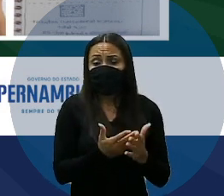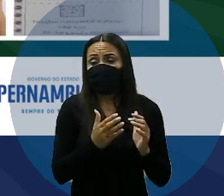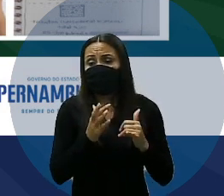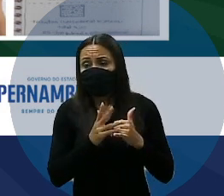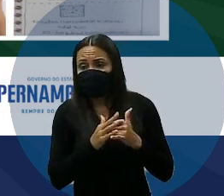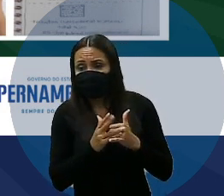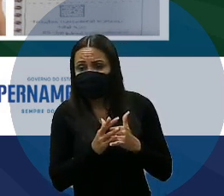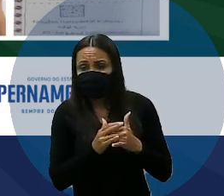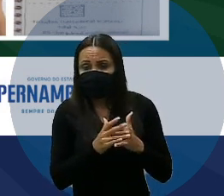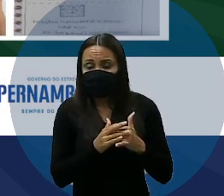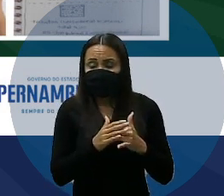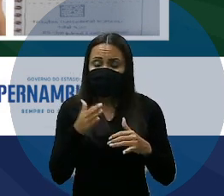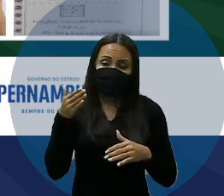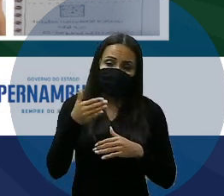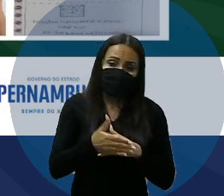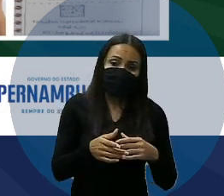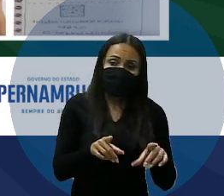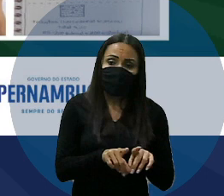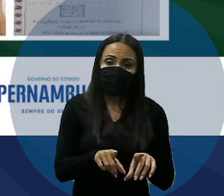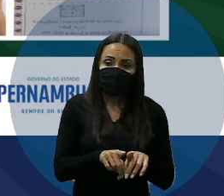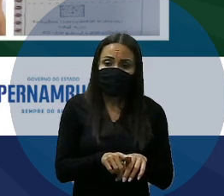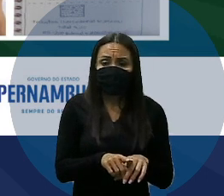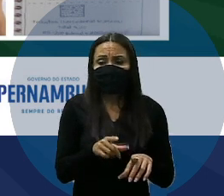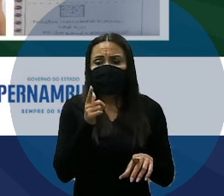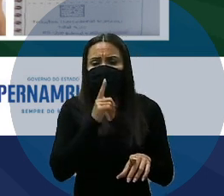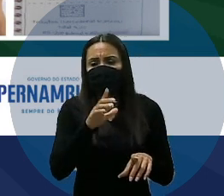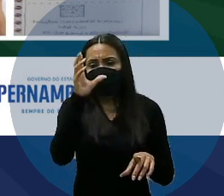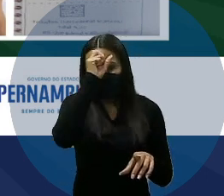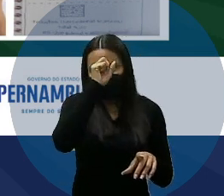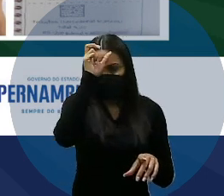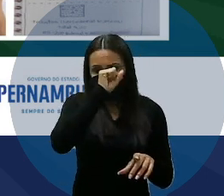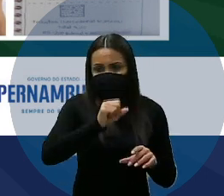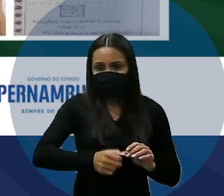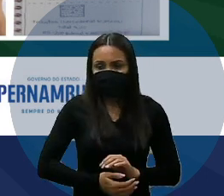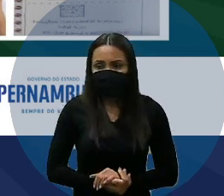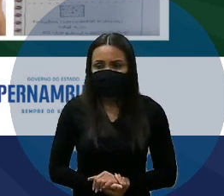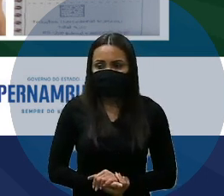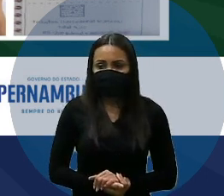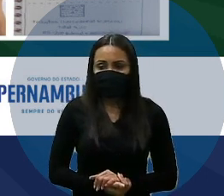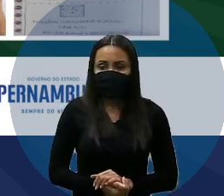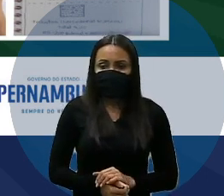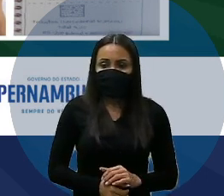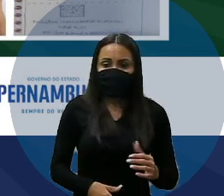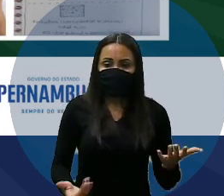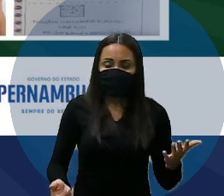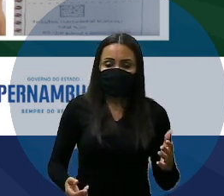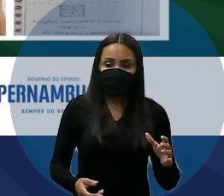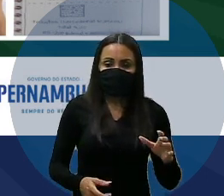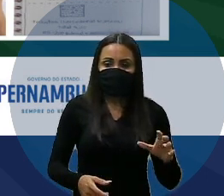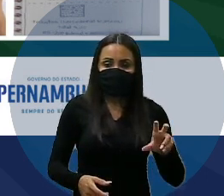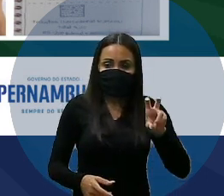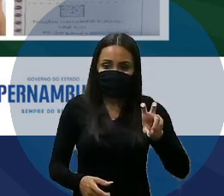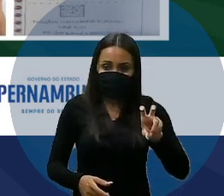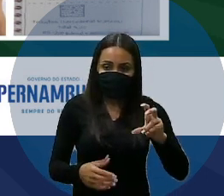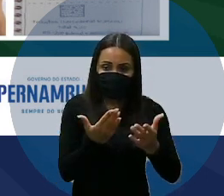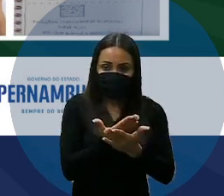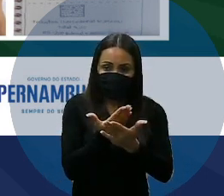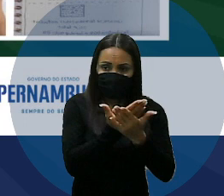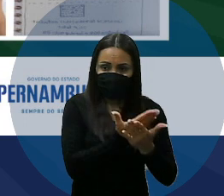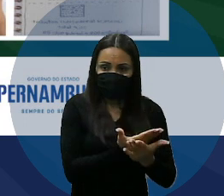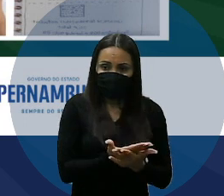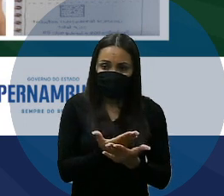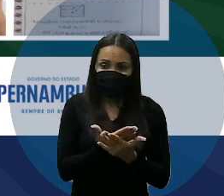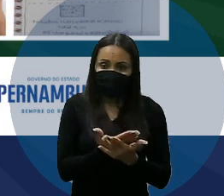participou, inclusive, e conseguiu uma premiação entre as 5 aulas destaques, vamos dizer